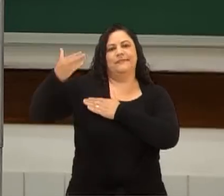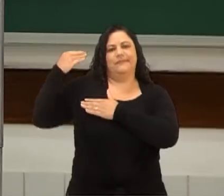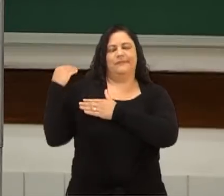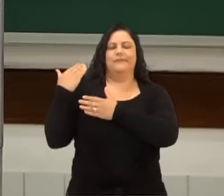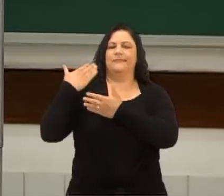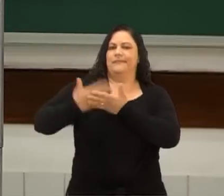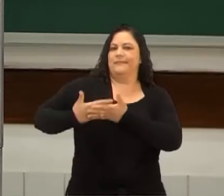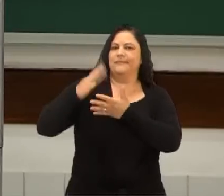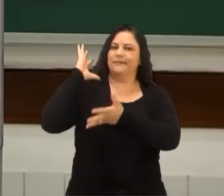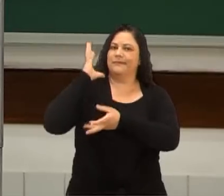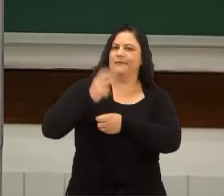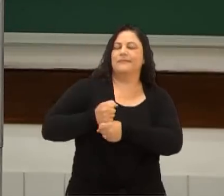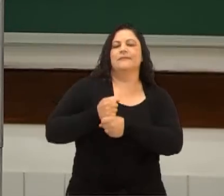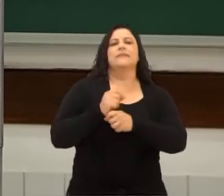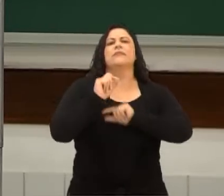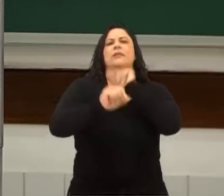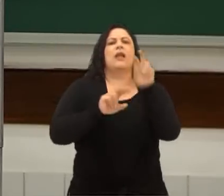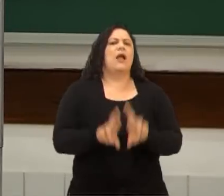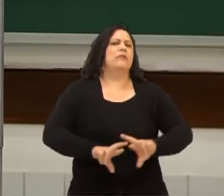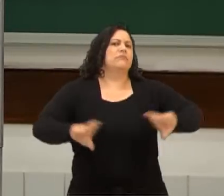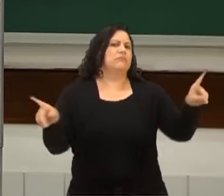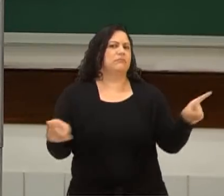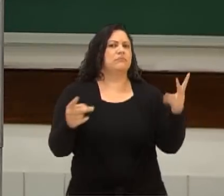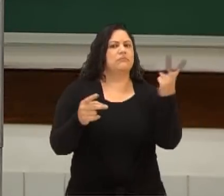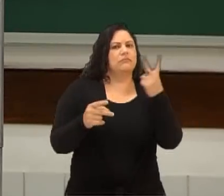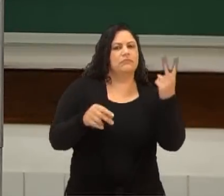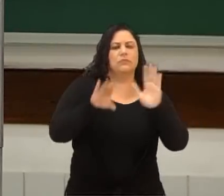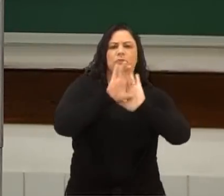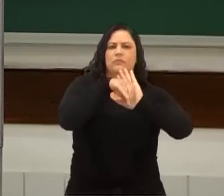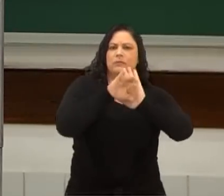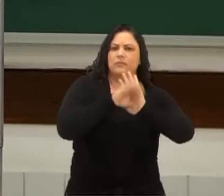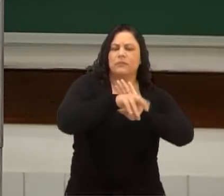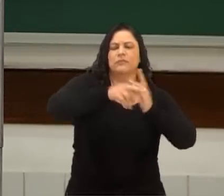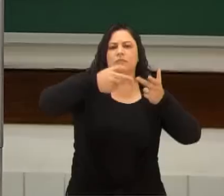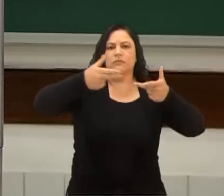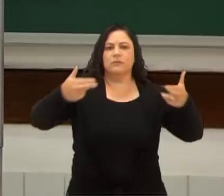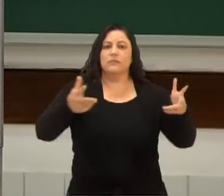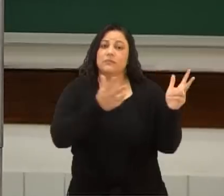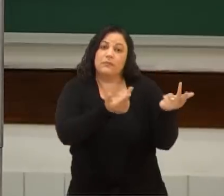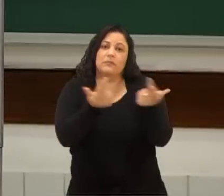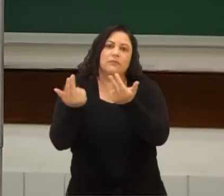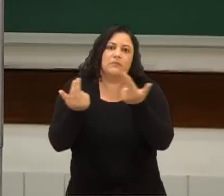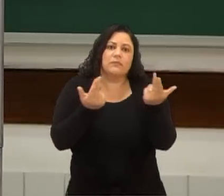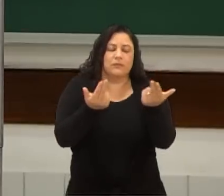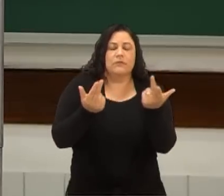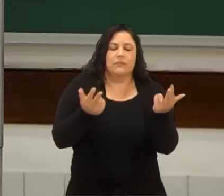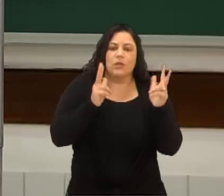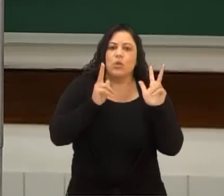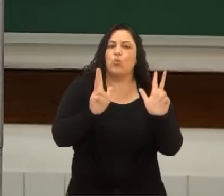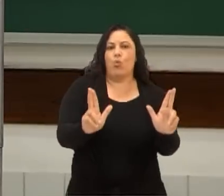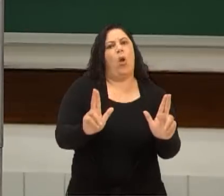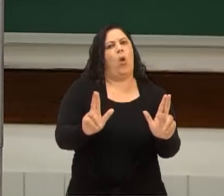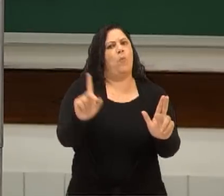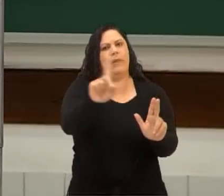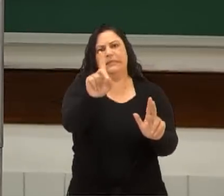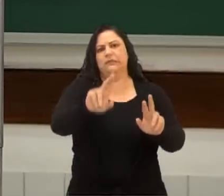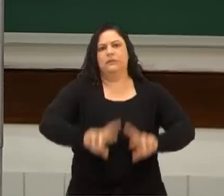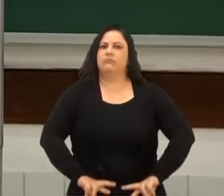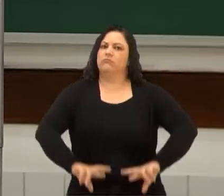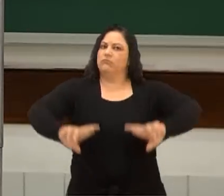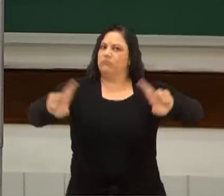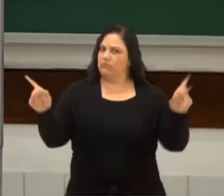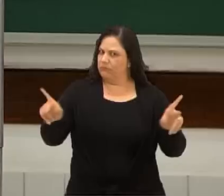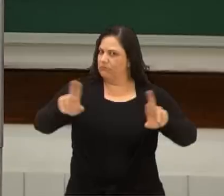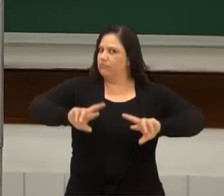dois conceitos que muitas vezes são usados como sinônimos, como se eles fossem a mesma coisa, mas eles não são a mesma coisa. A gente vai